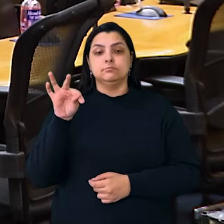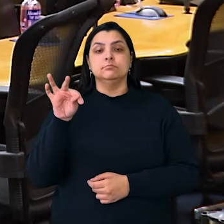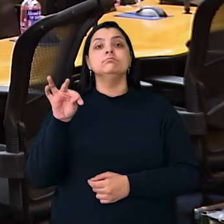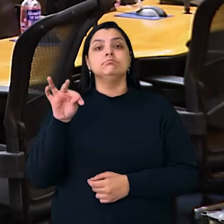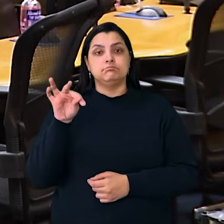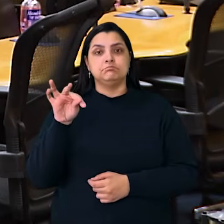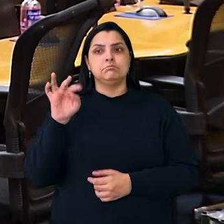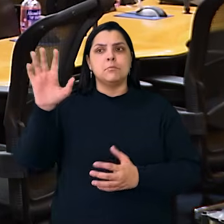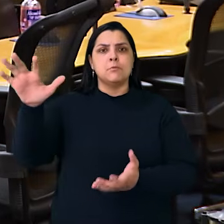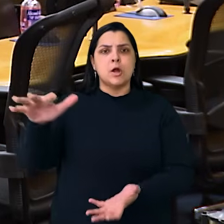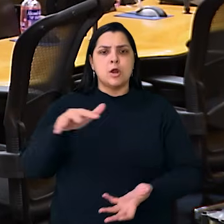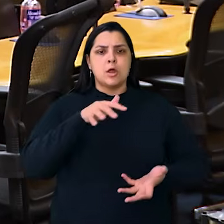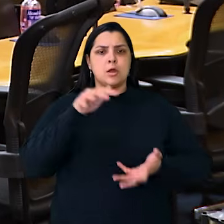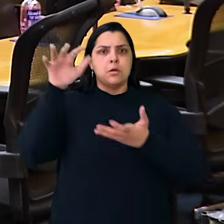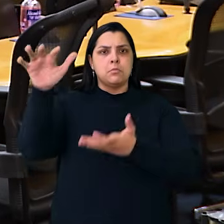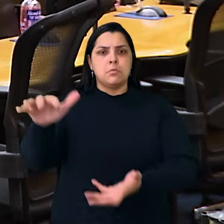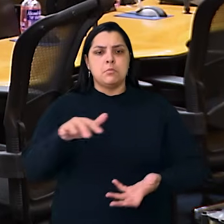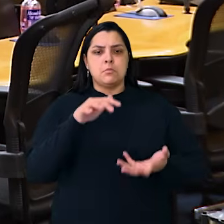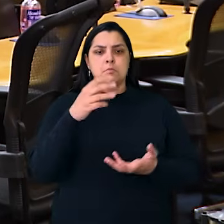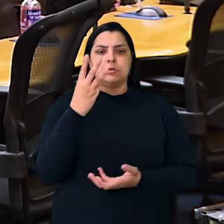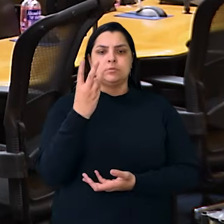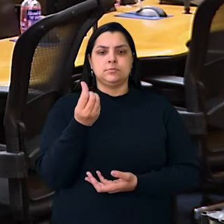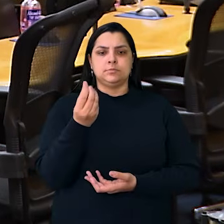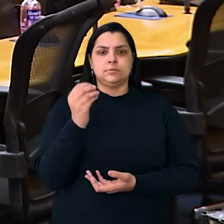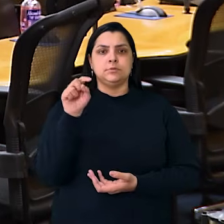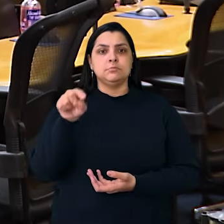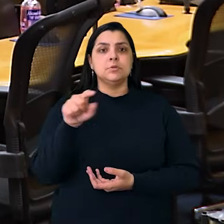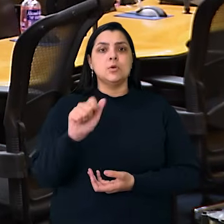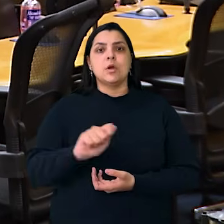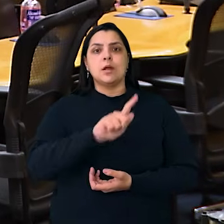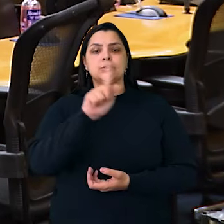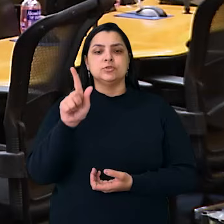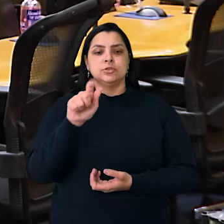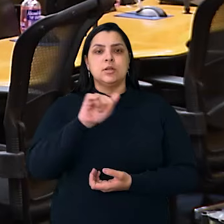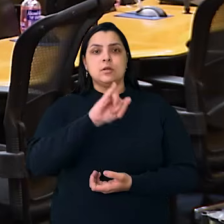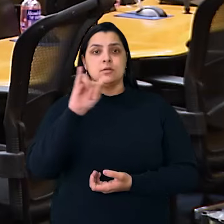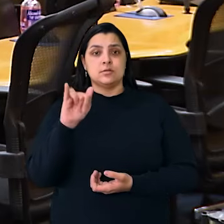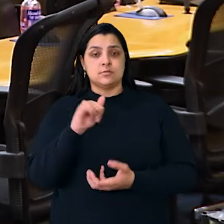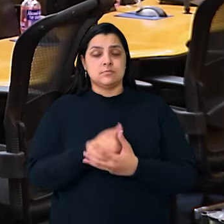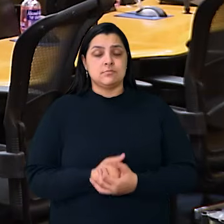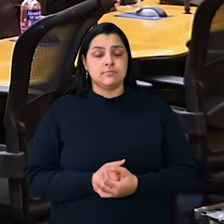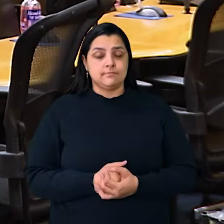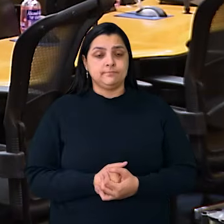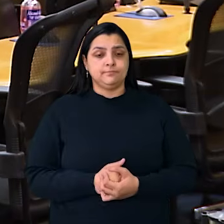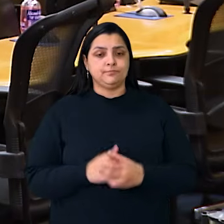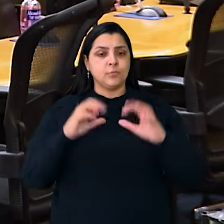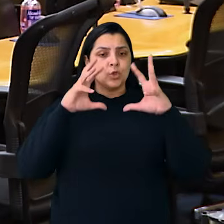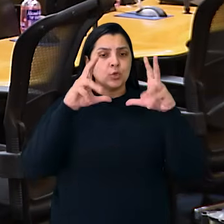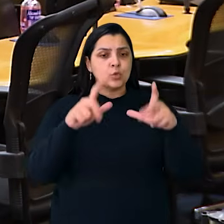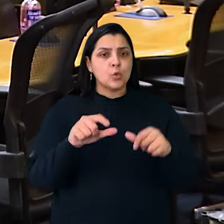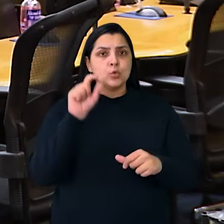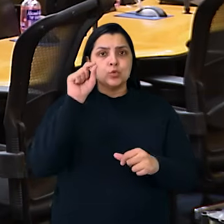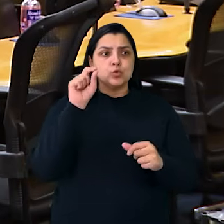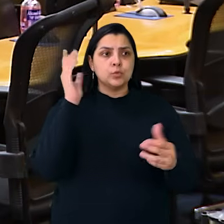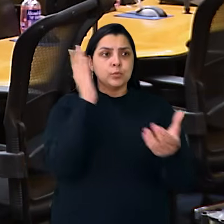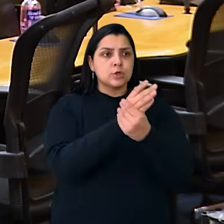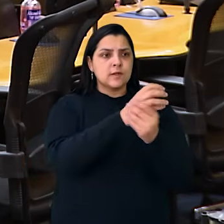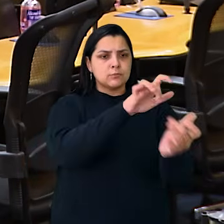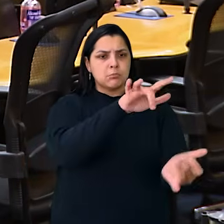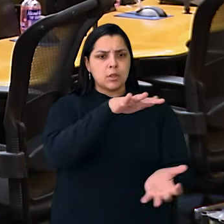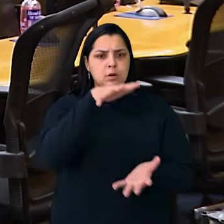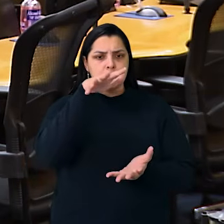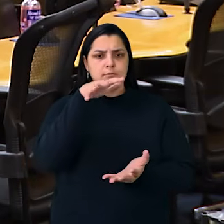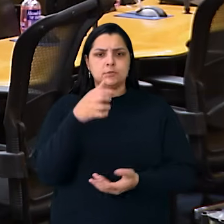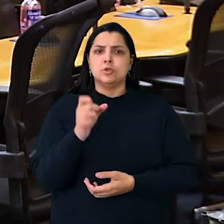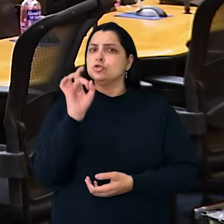ano mais de 360 mil agravos de instrumento. Segundo ele, de todo o acervo da Corte que representa o